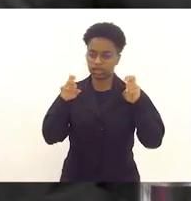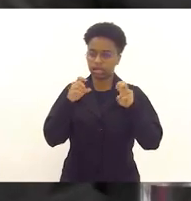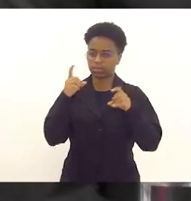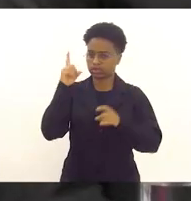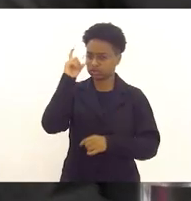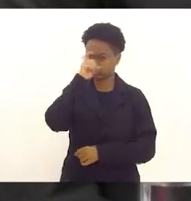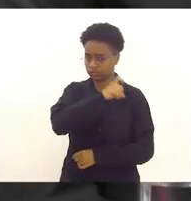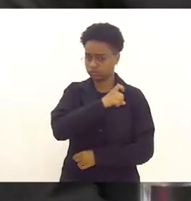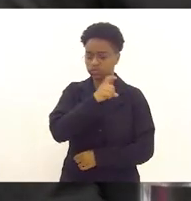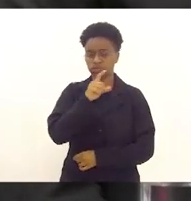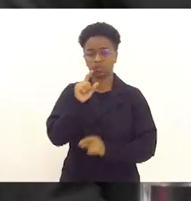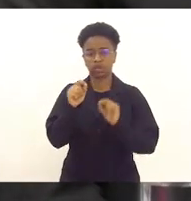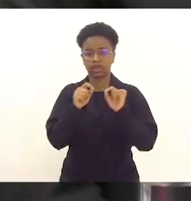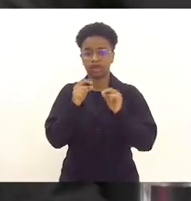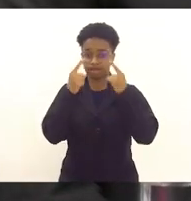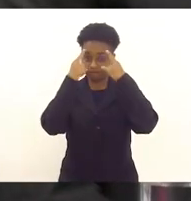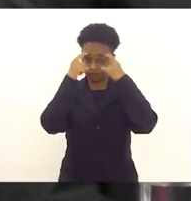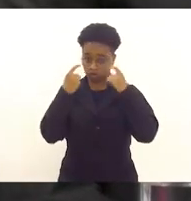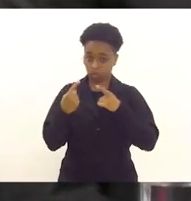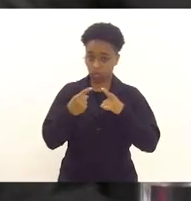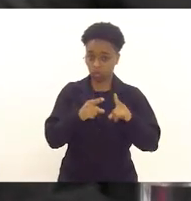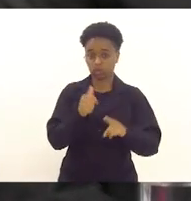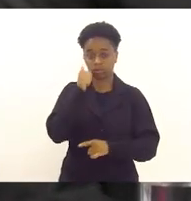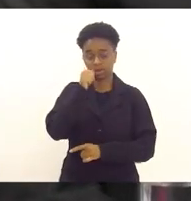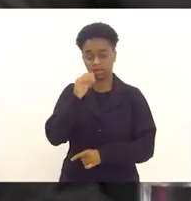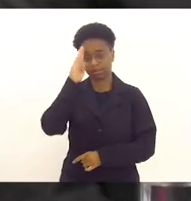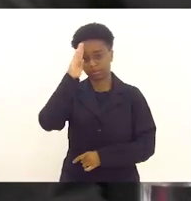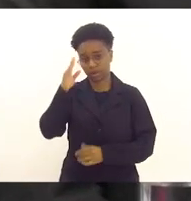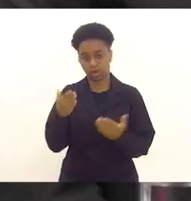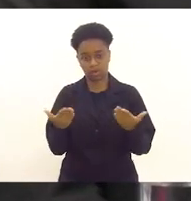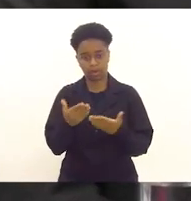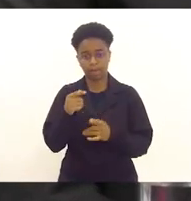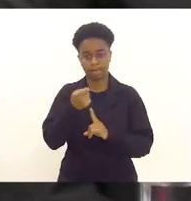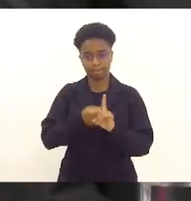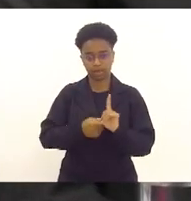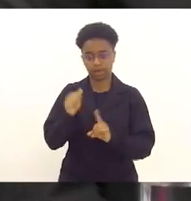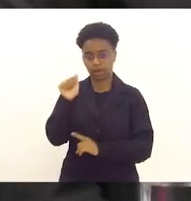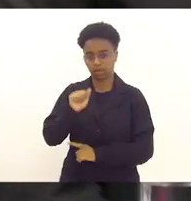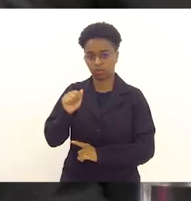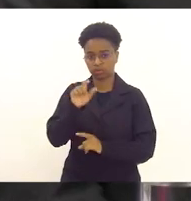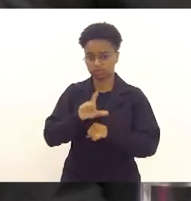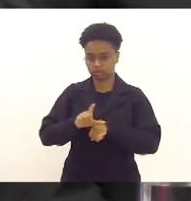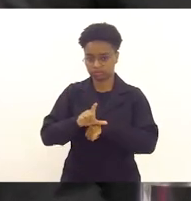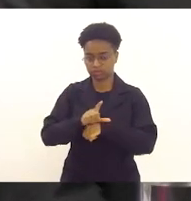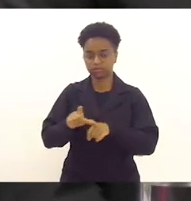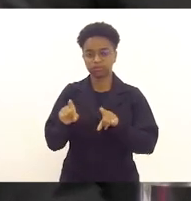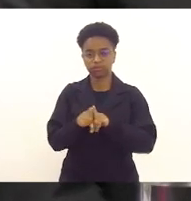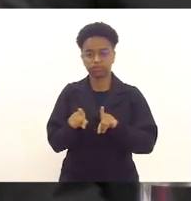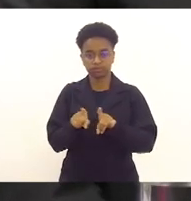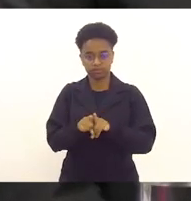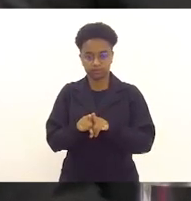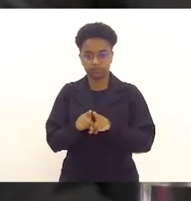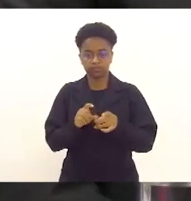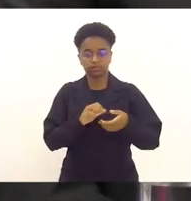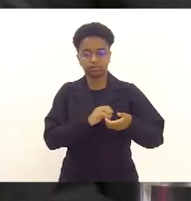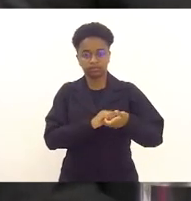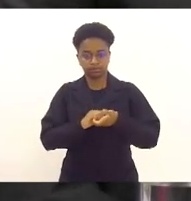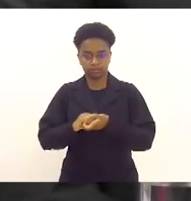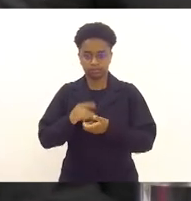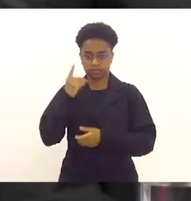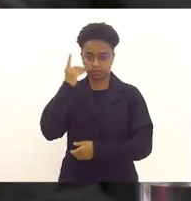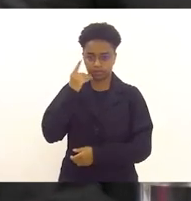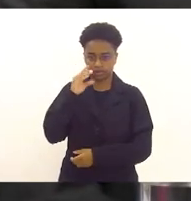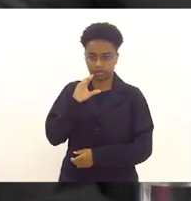que é a violência contra a mulher sobretudo nesse mês que é o agosto lilás cumprimento também a nossa querida deputada